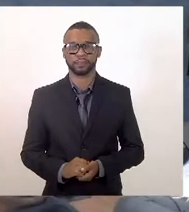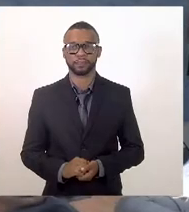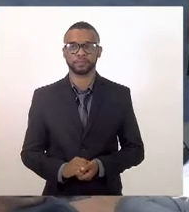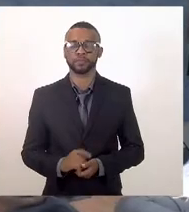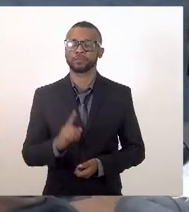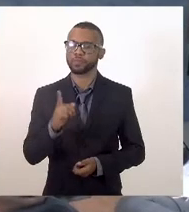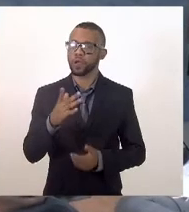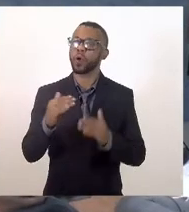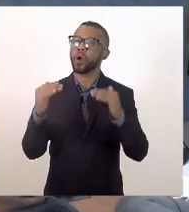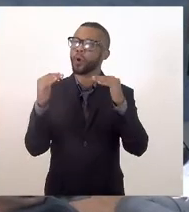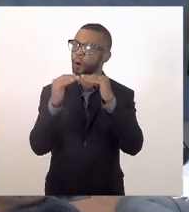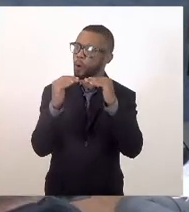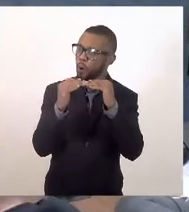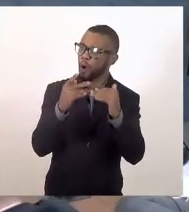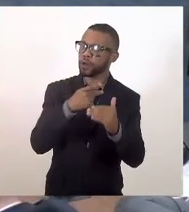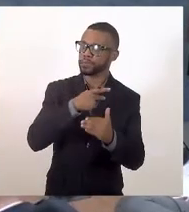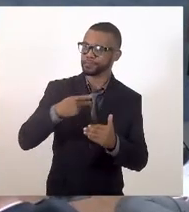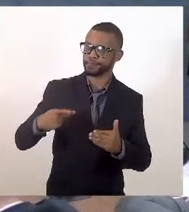Favorável, presidente.